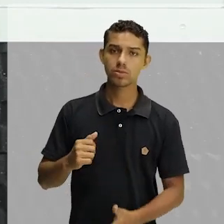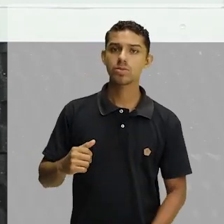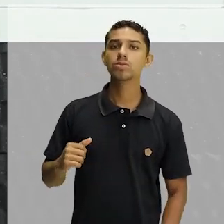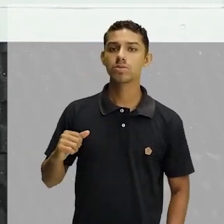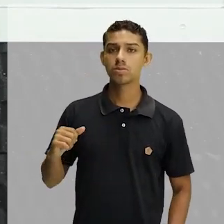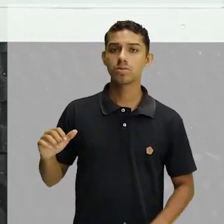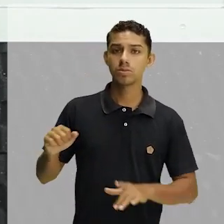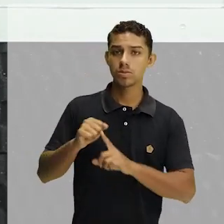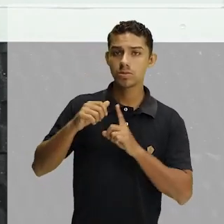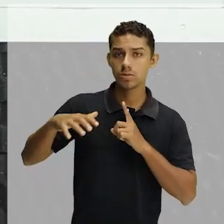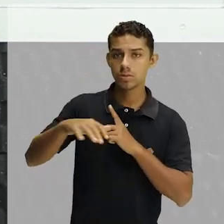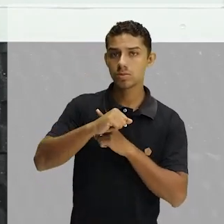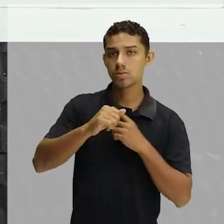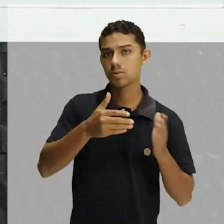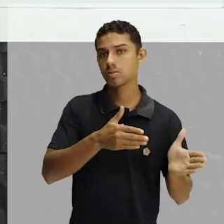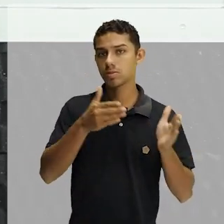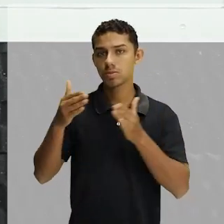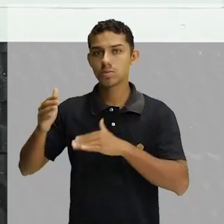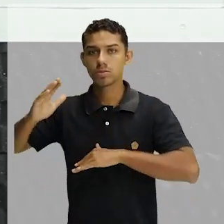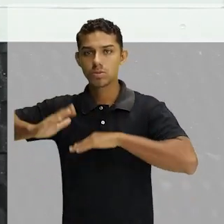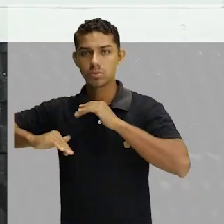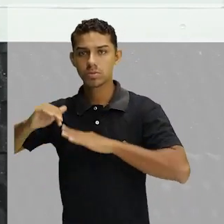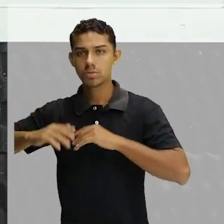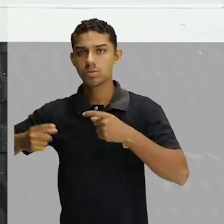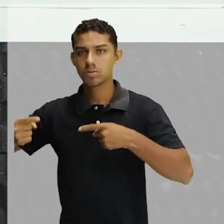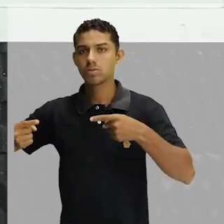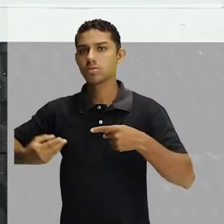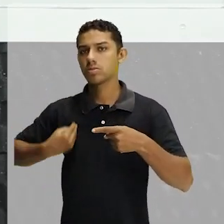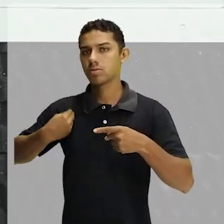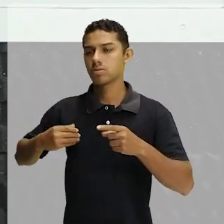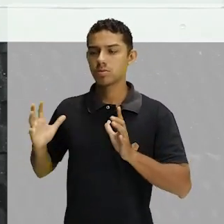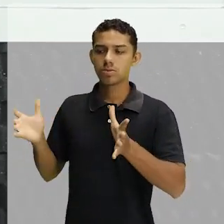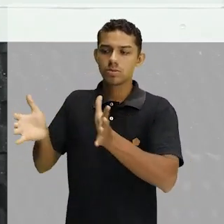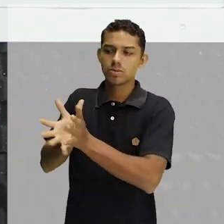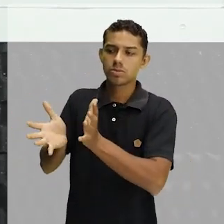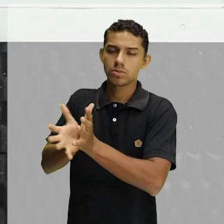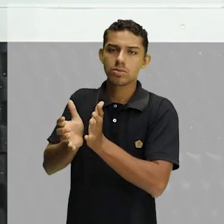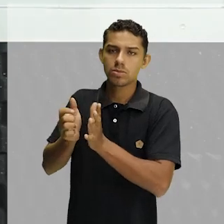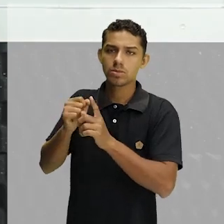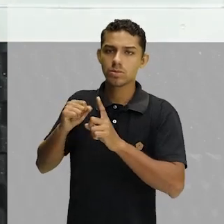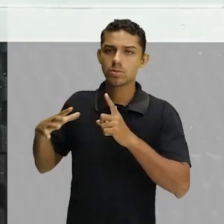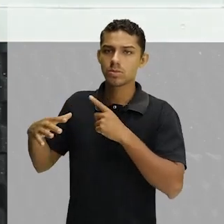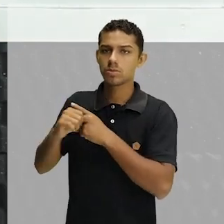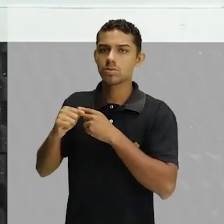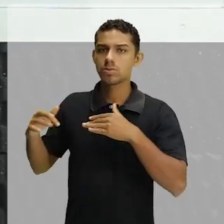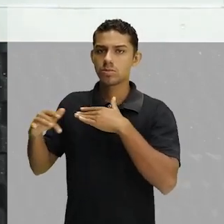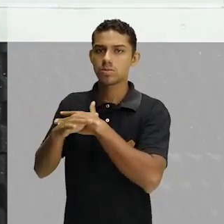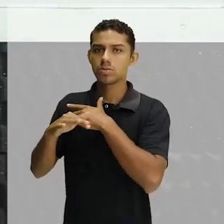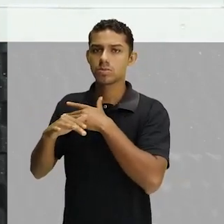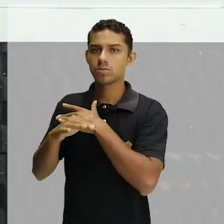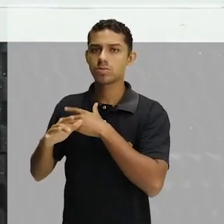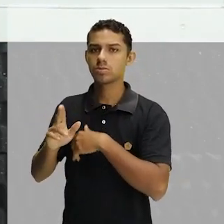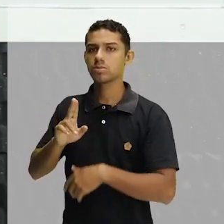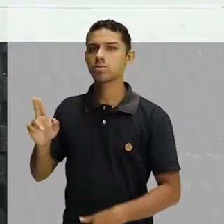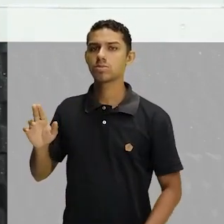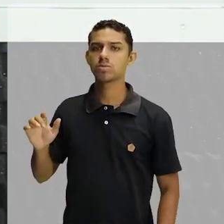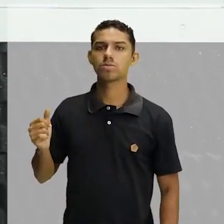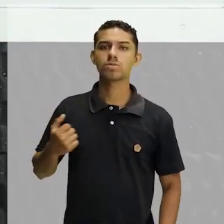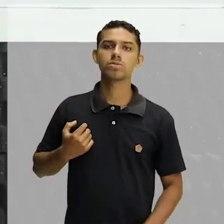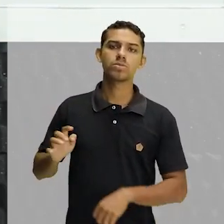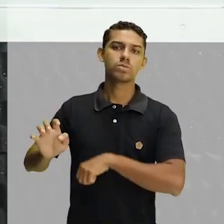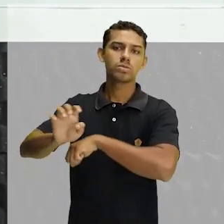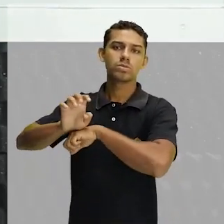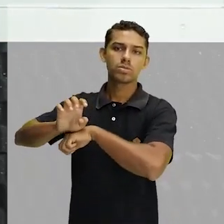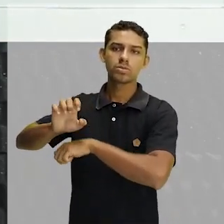e passamos a um estágio mais profissional da vida coletiva. Esse estágio mais profissional da vida coletiva a gente chama de